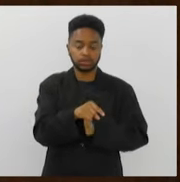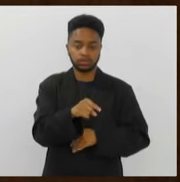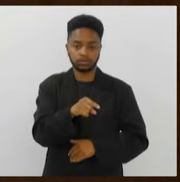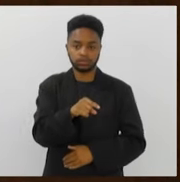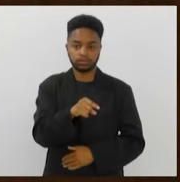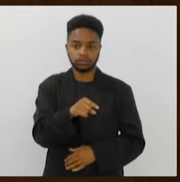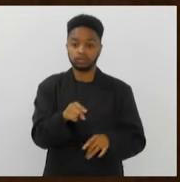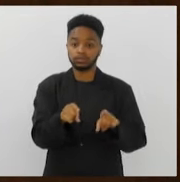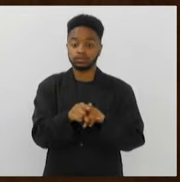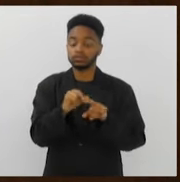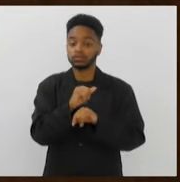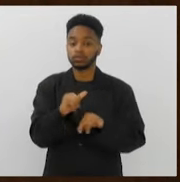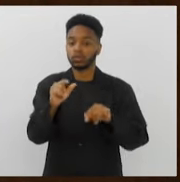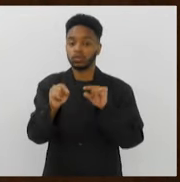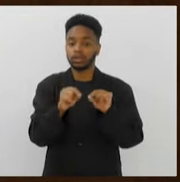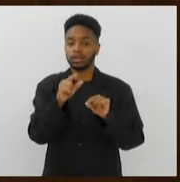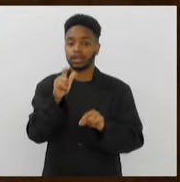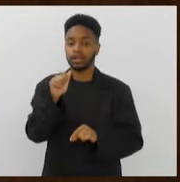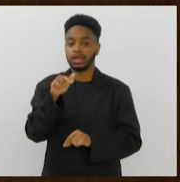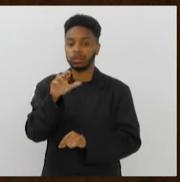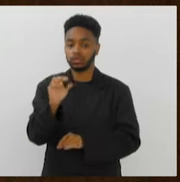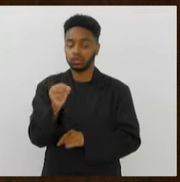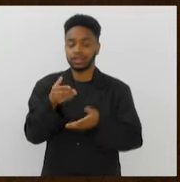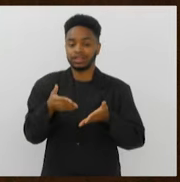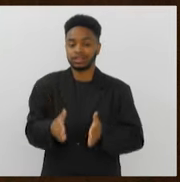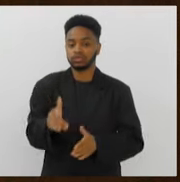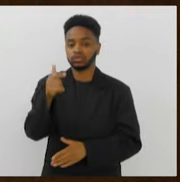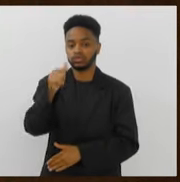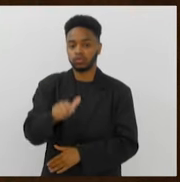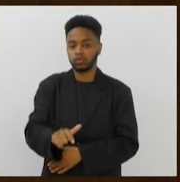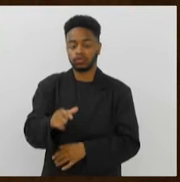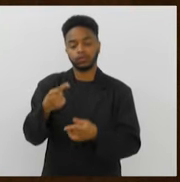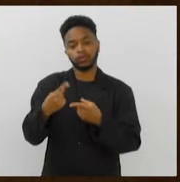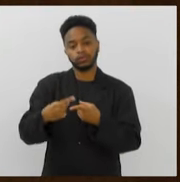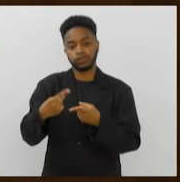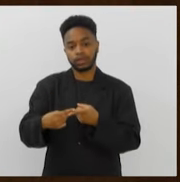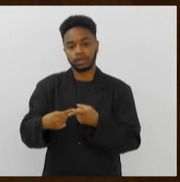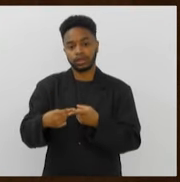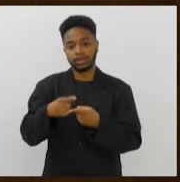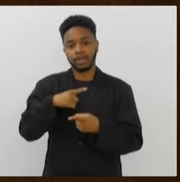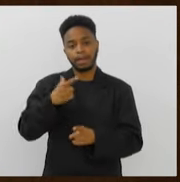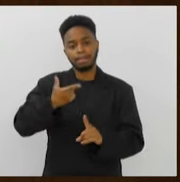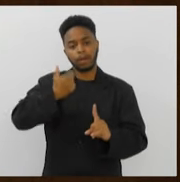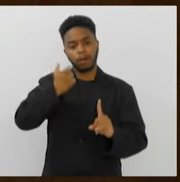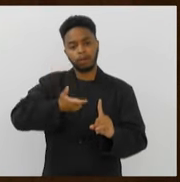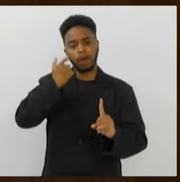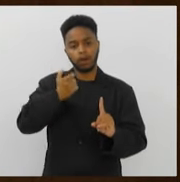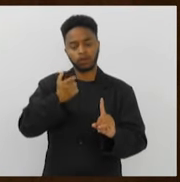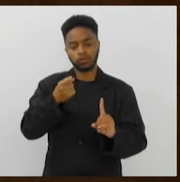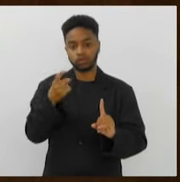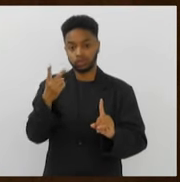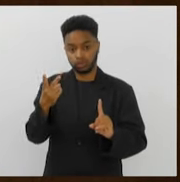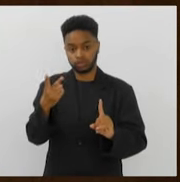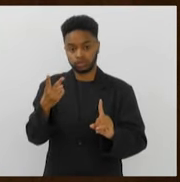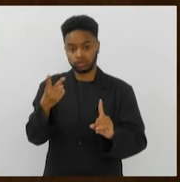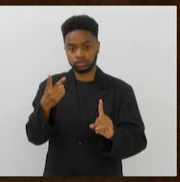dizer que o Leandro nasceu de novo. Nasceu de novo porque os dois tiros que o